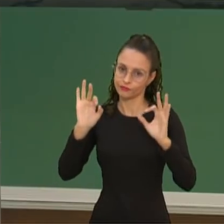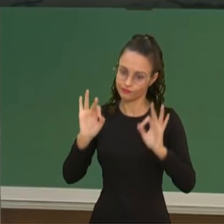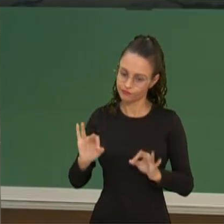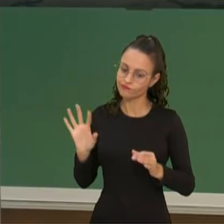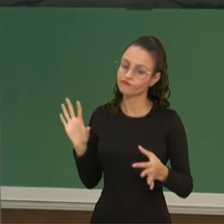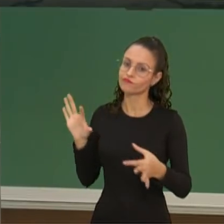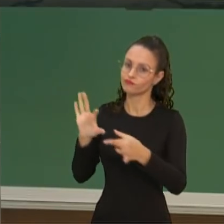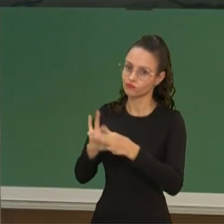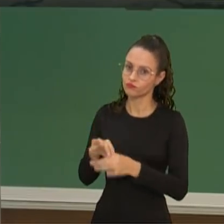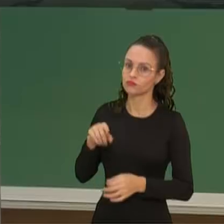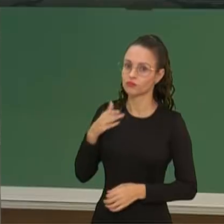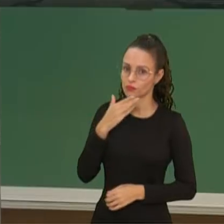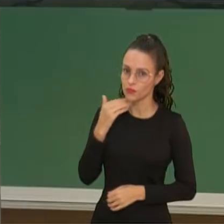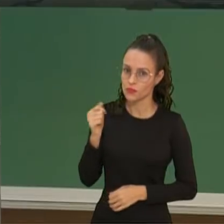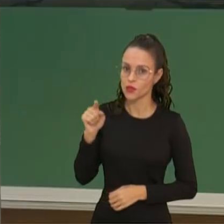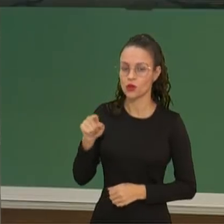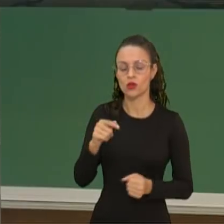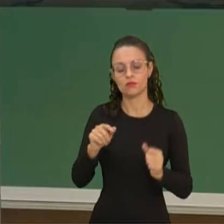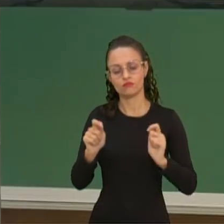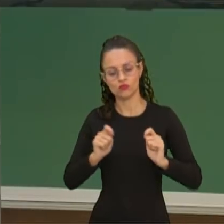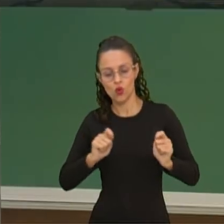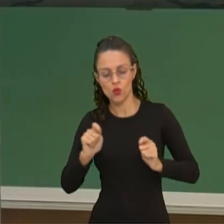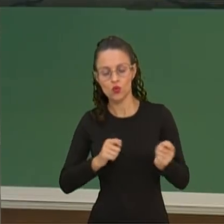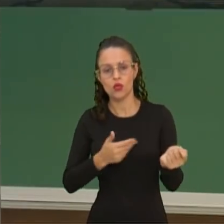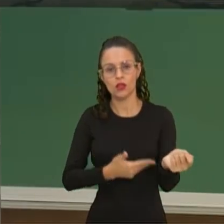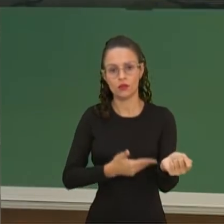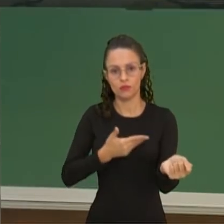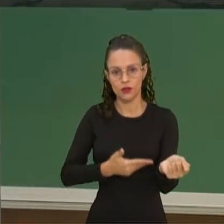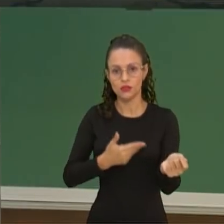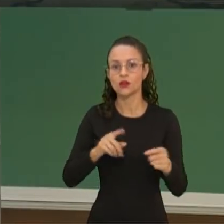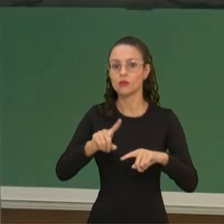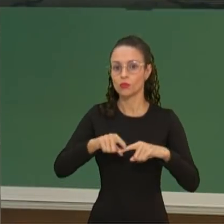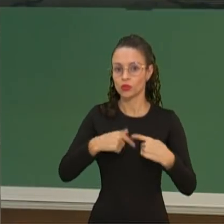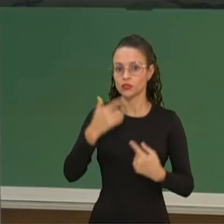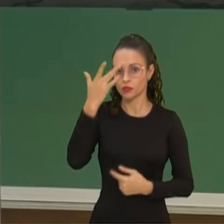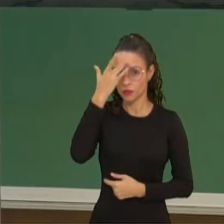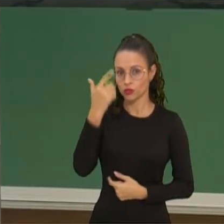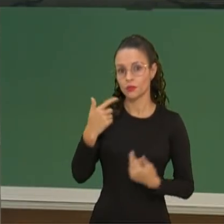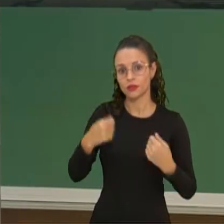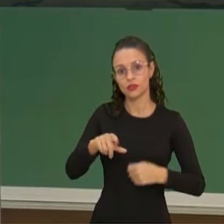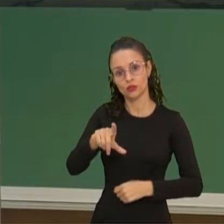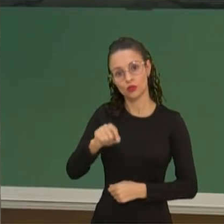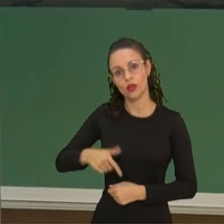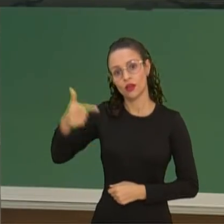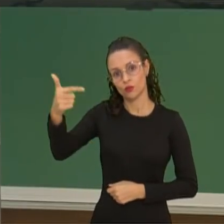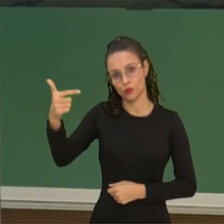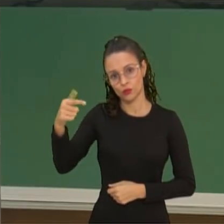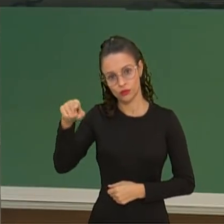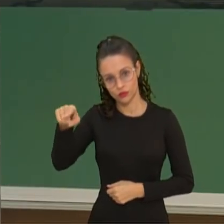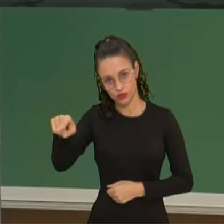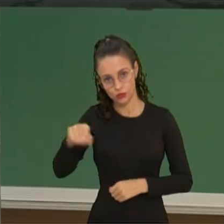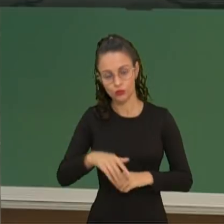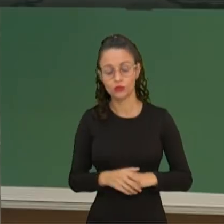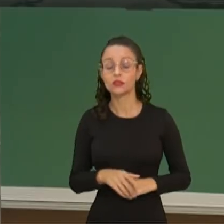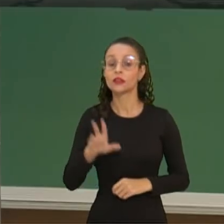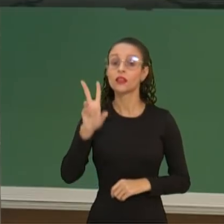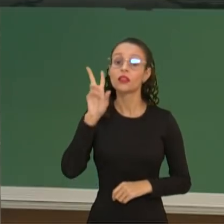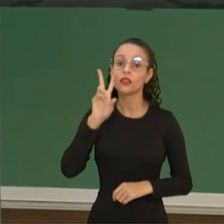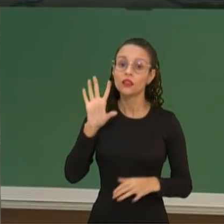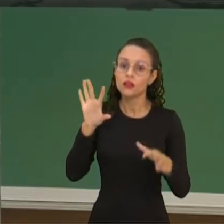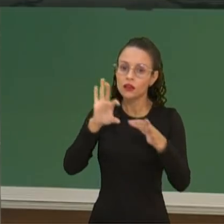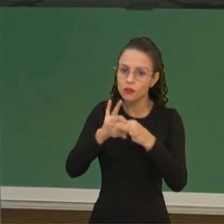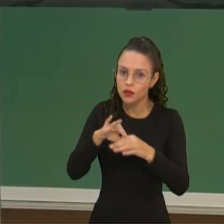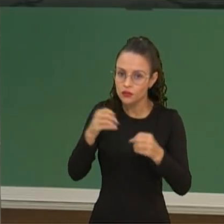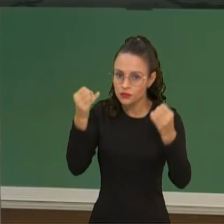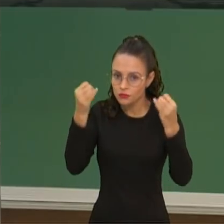adequada ali da sua pressão arterial. Por isso que essa pessoa deveria optar pelo segundo alimento. Então, lembra que eu já comentei